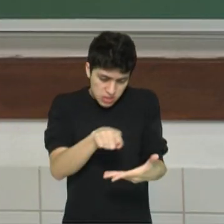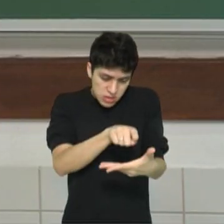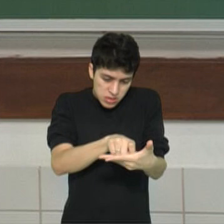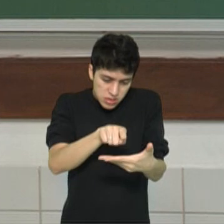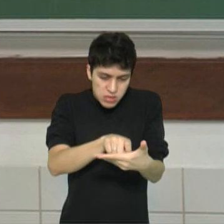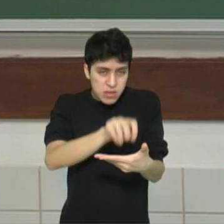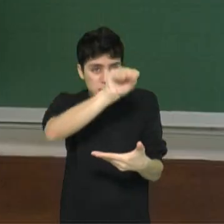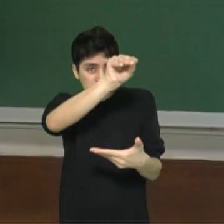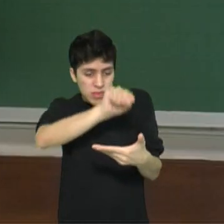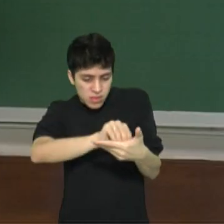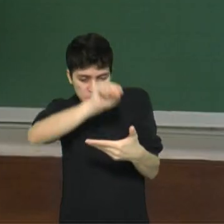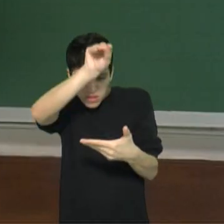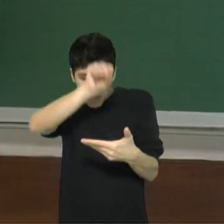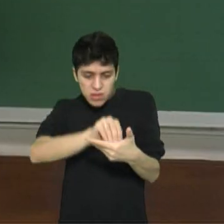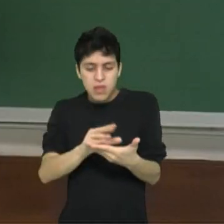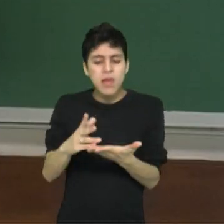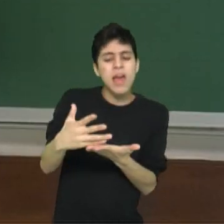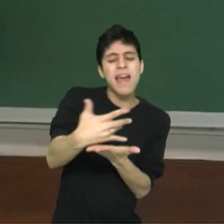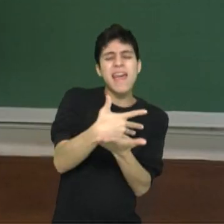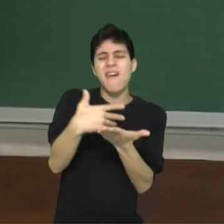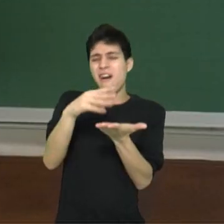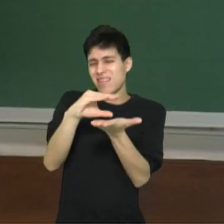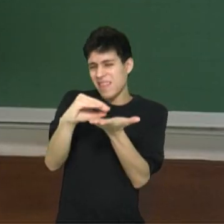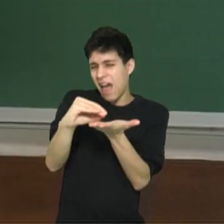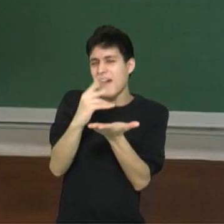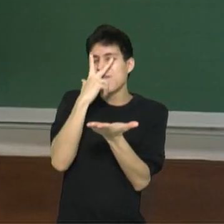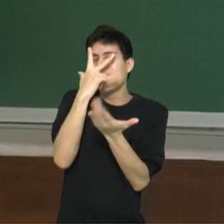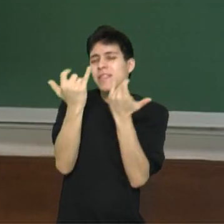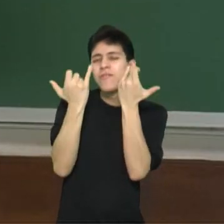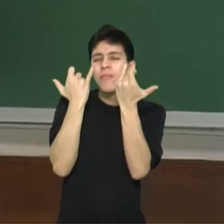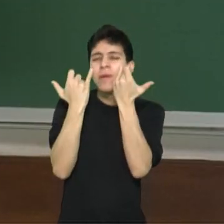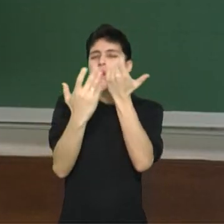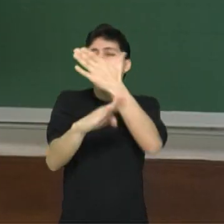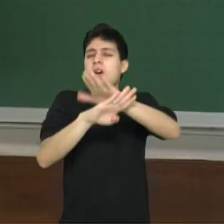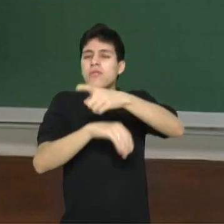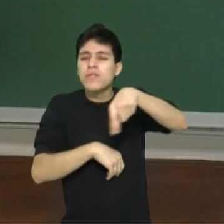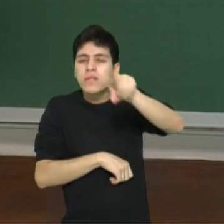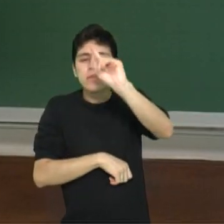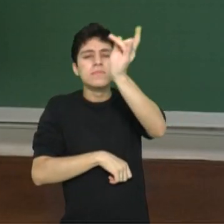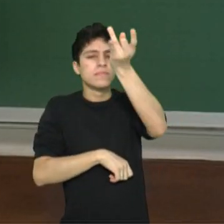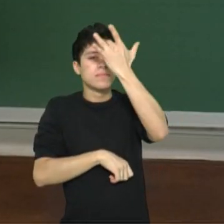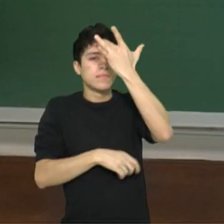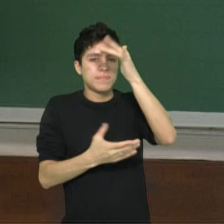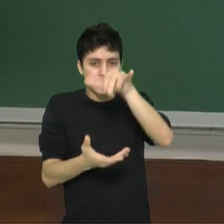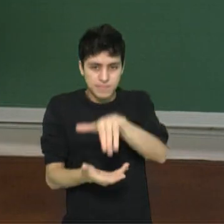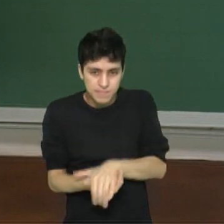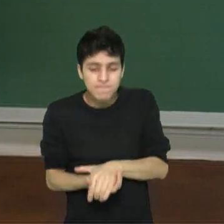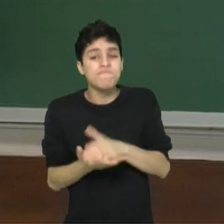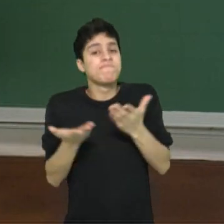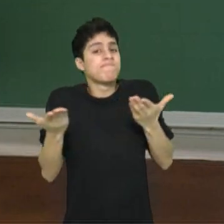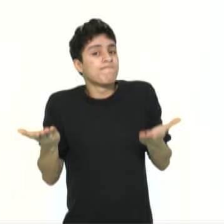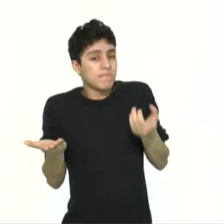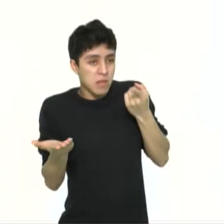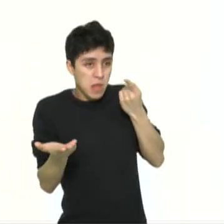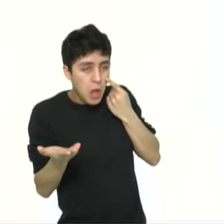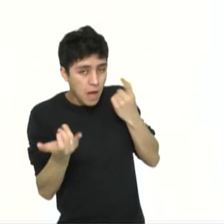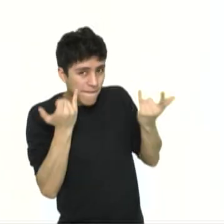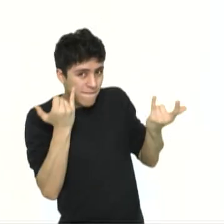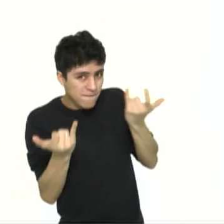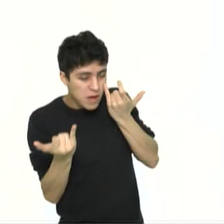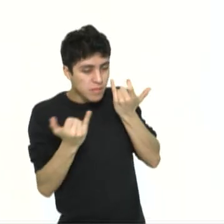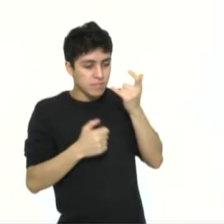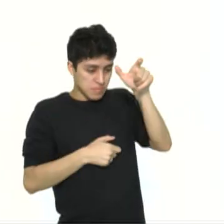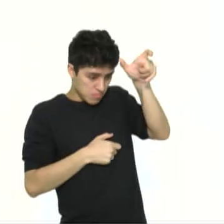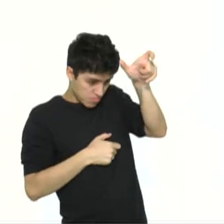anotação, esse levantamento de dados, que isso aqui ajuda muito, tá? Então, o que a gente tem de dado? Que ele nadou,